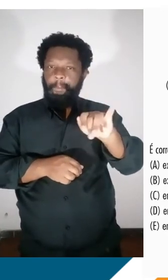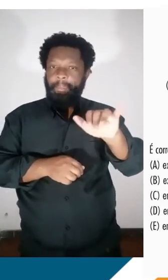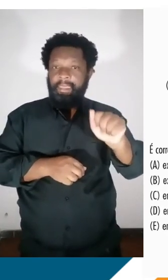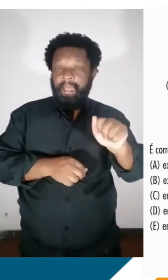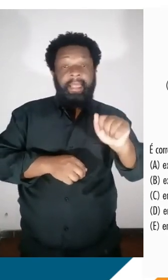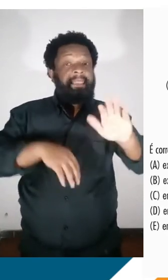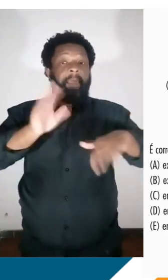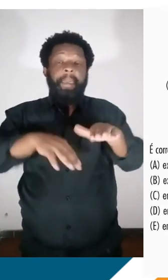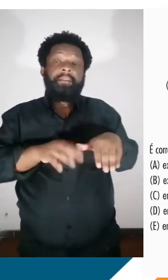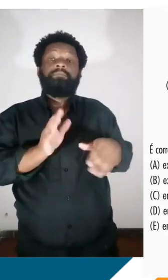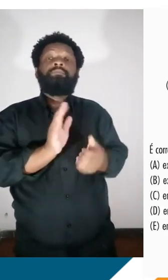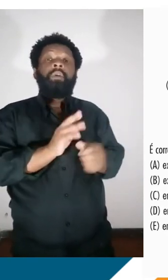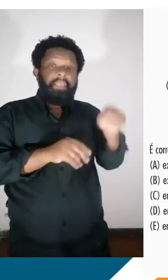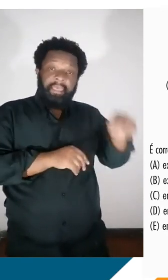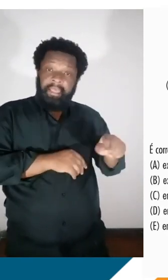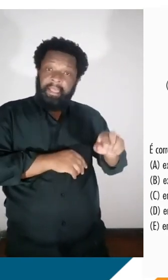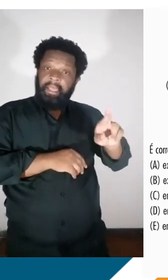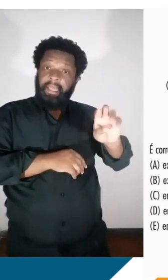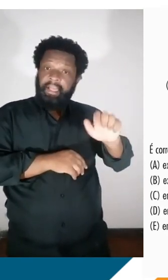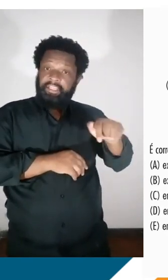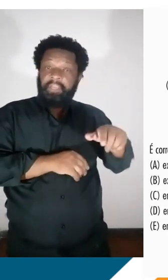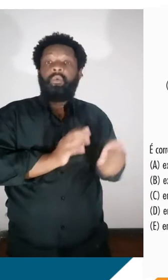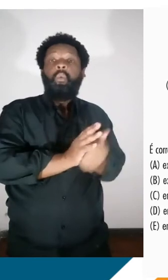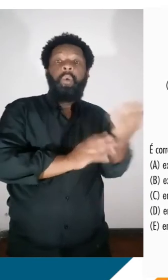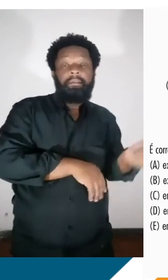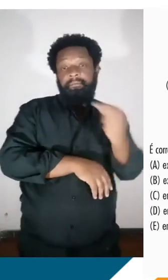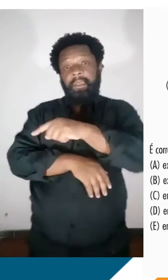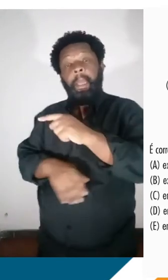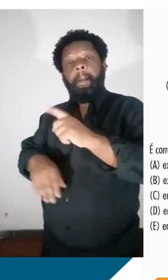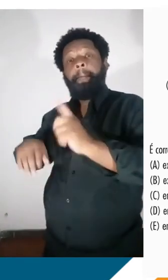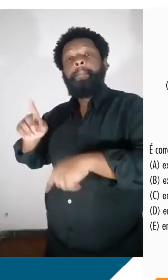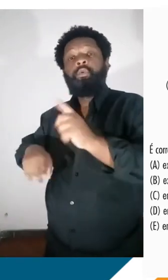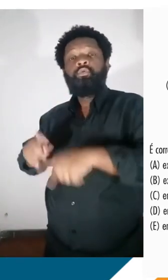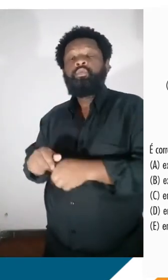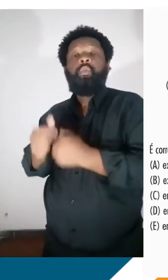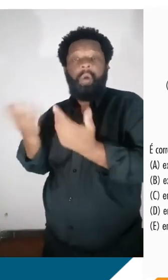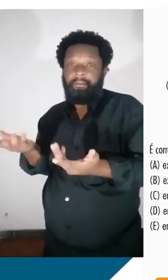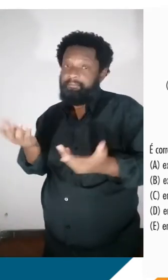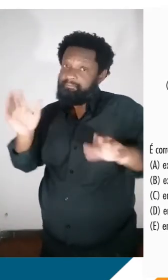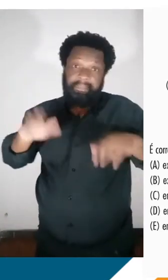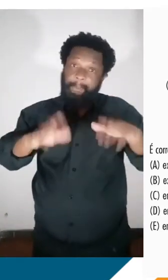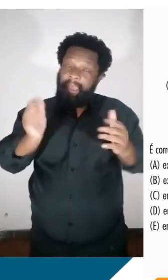de reagente e quanto que você está usando de produto. Porque, por exemplo, eu poderia